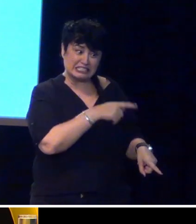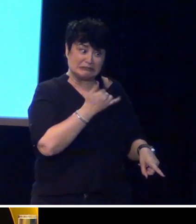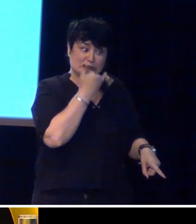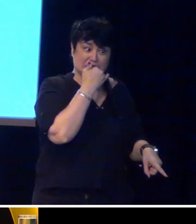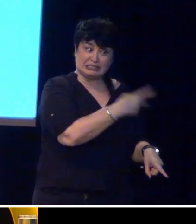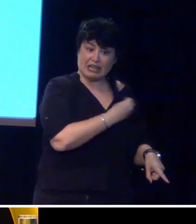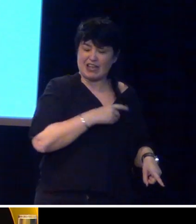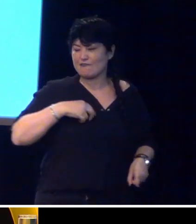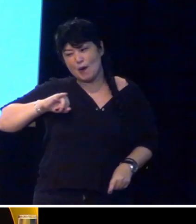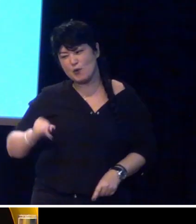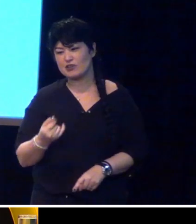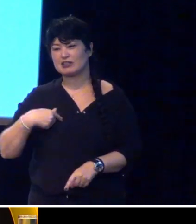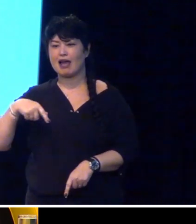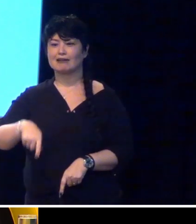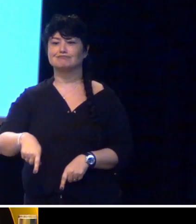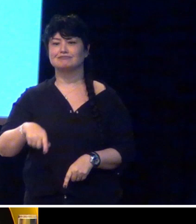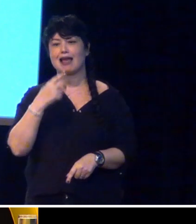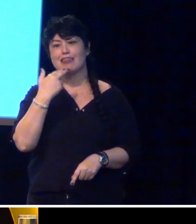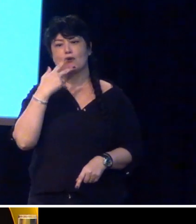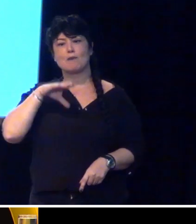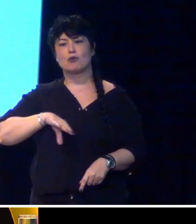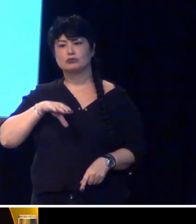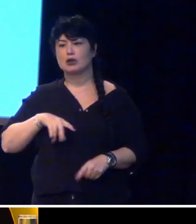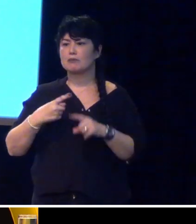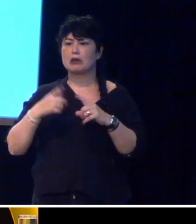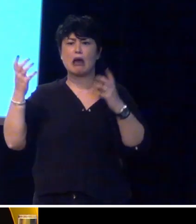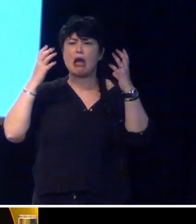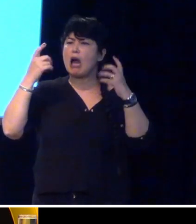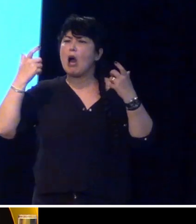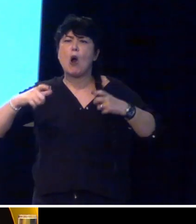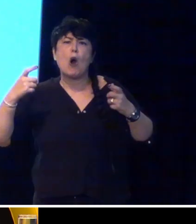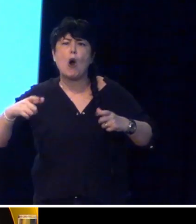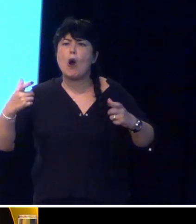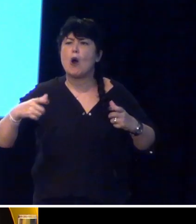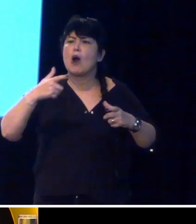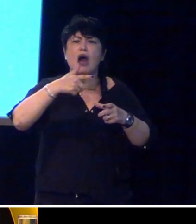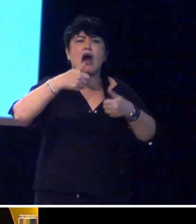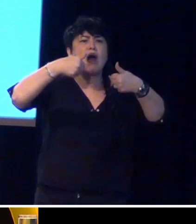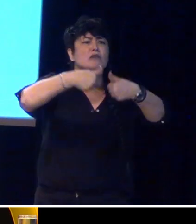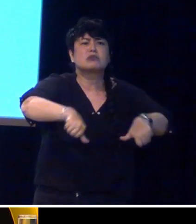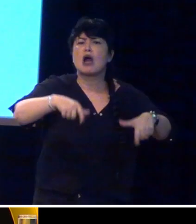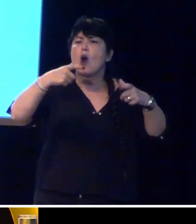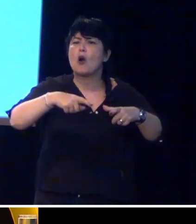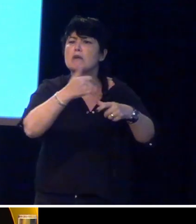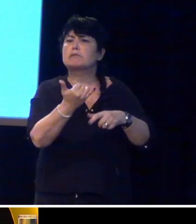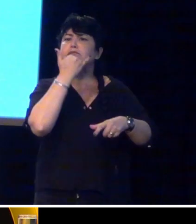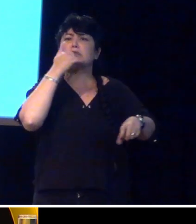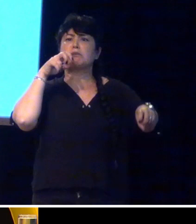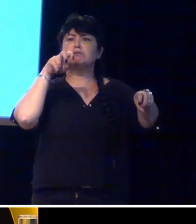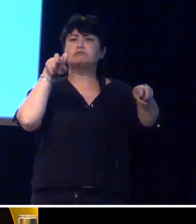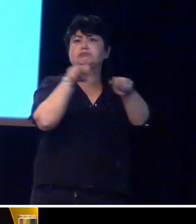portuguesa. Só que aí havia um impasse lá, que as pessoas estavam curiosas para saber a localização